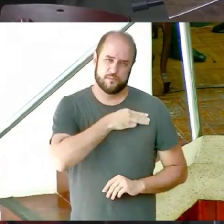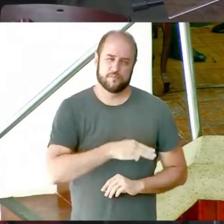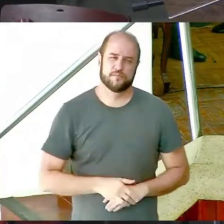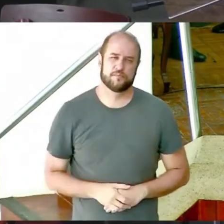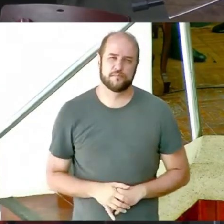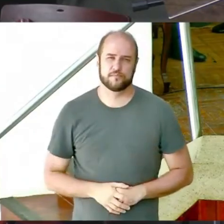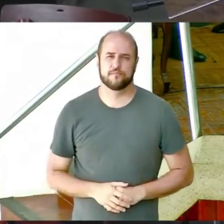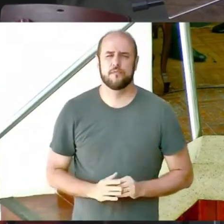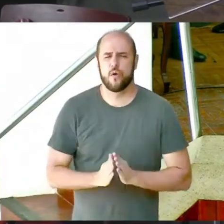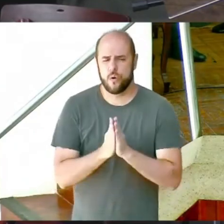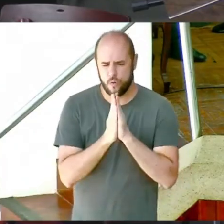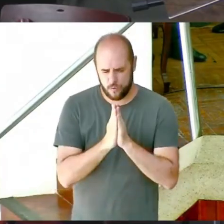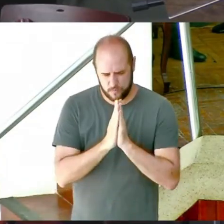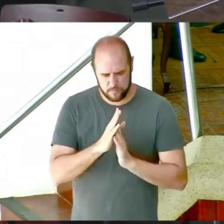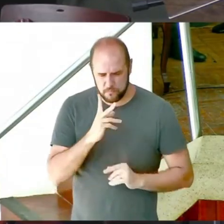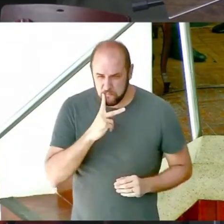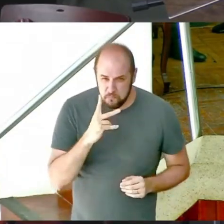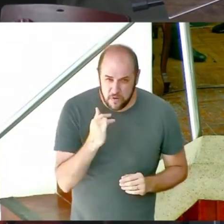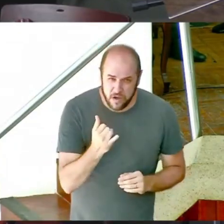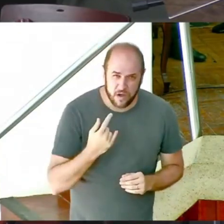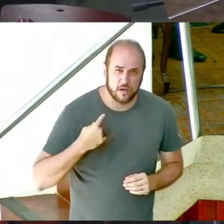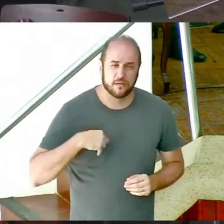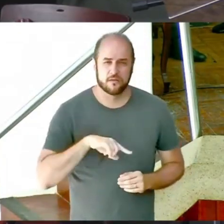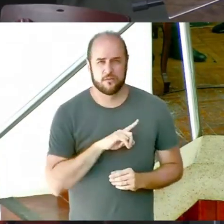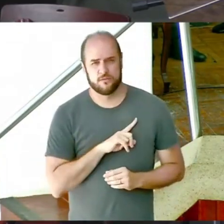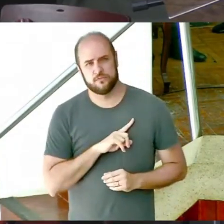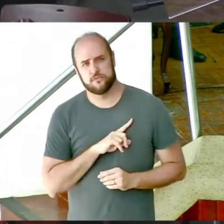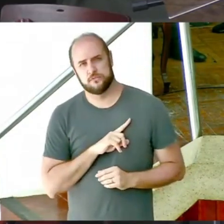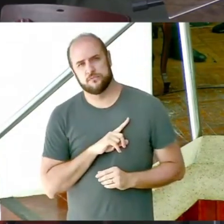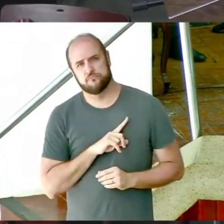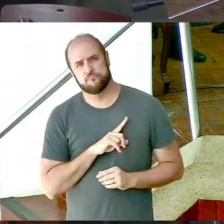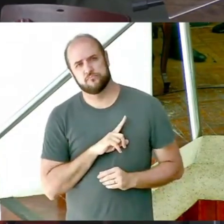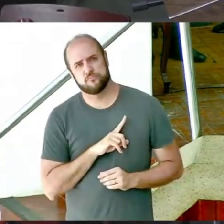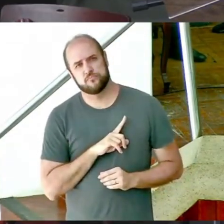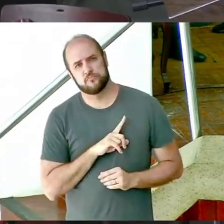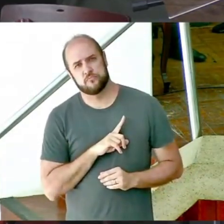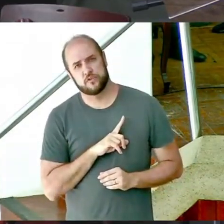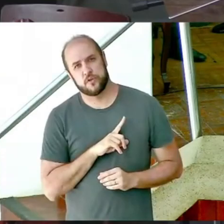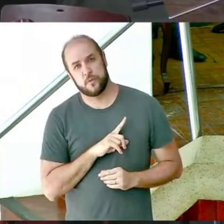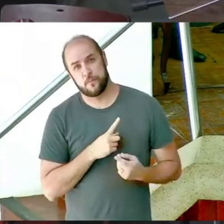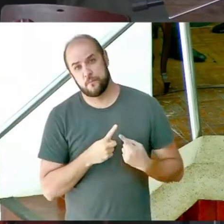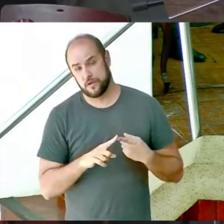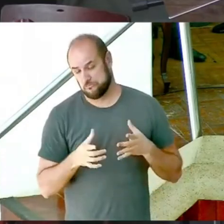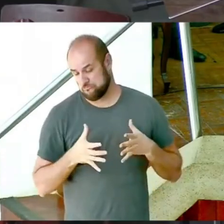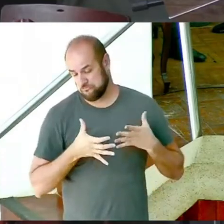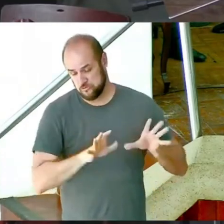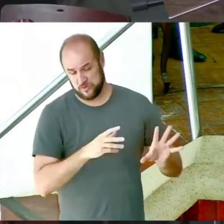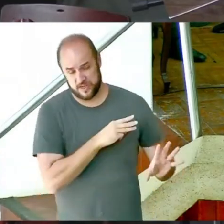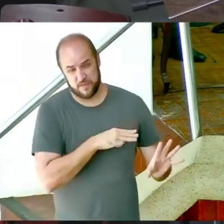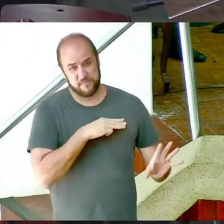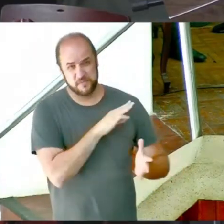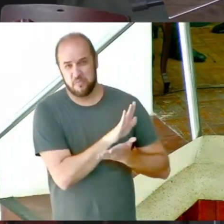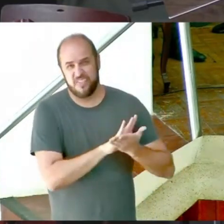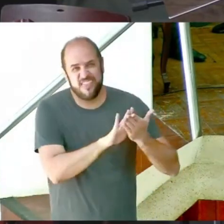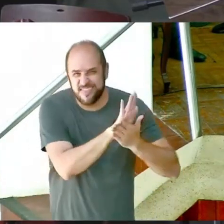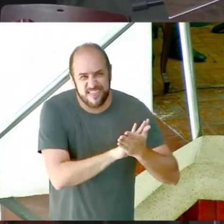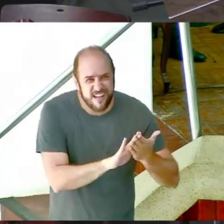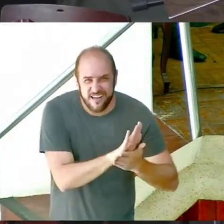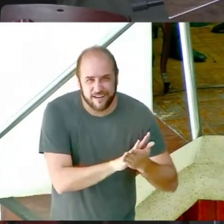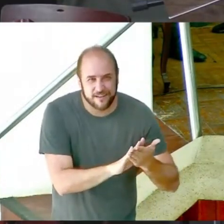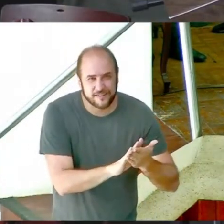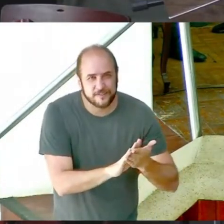Orar a oração do Pai Nosso e não estar envolvido com a obra missionária em algum nível